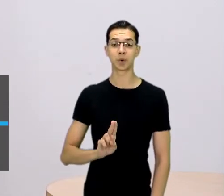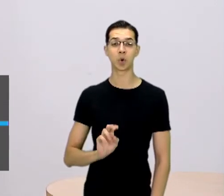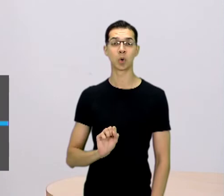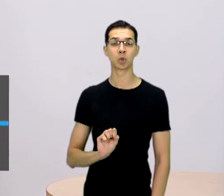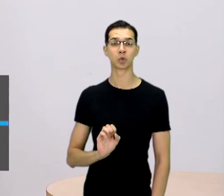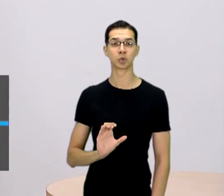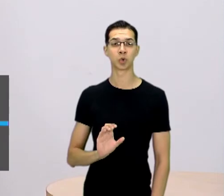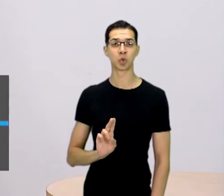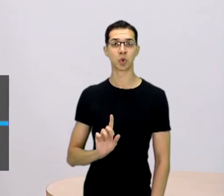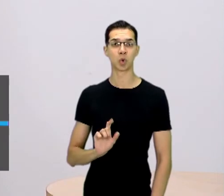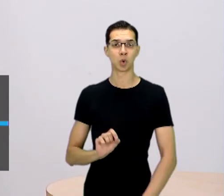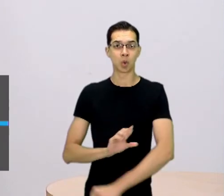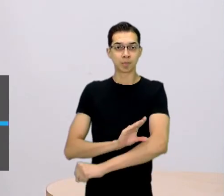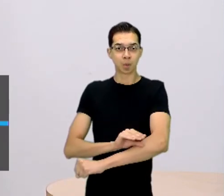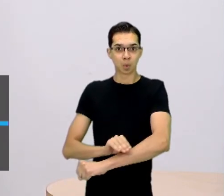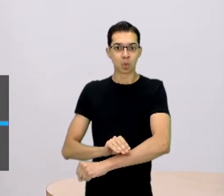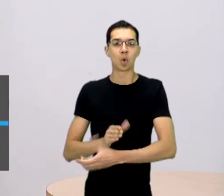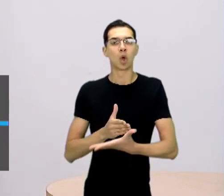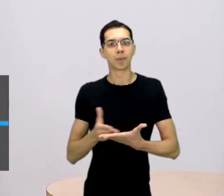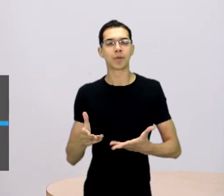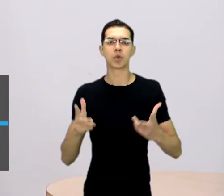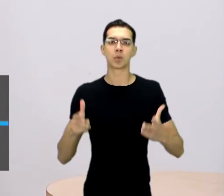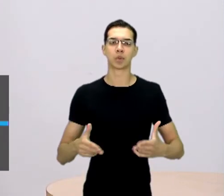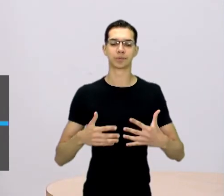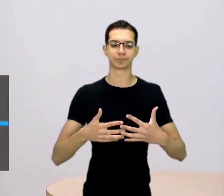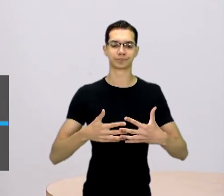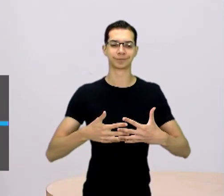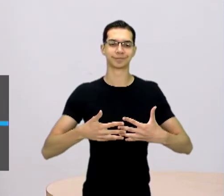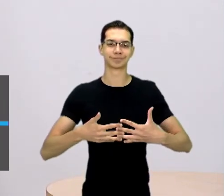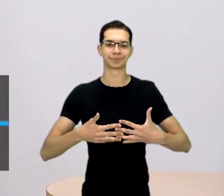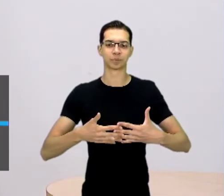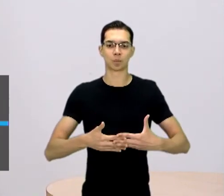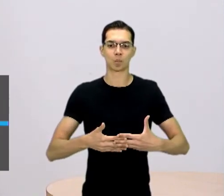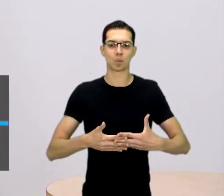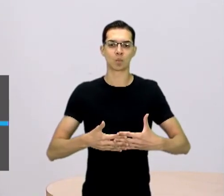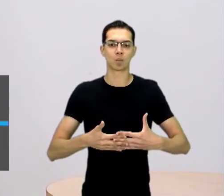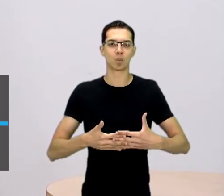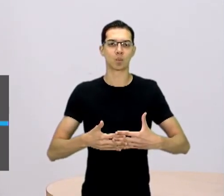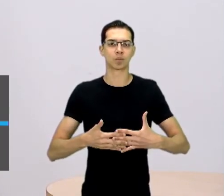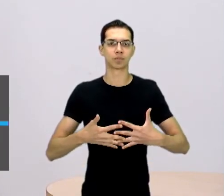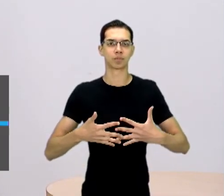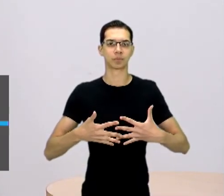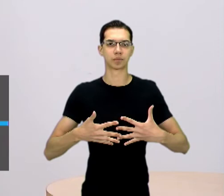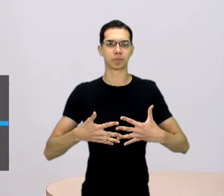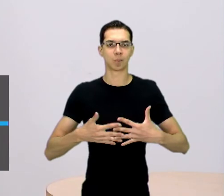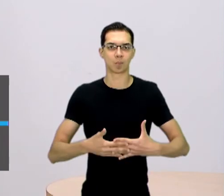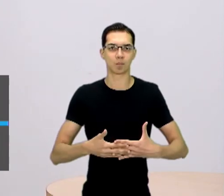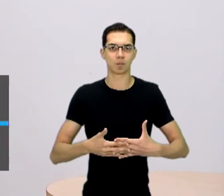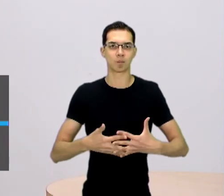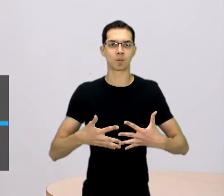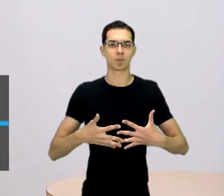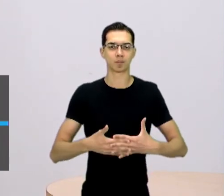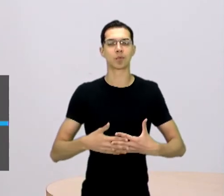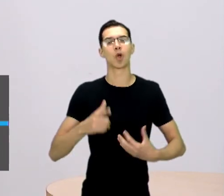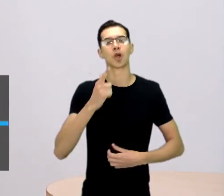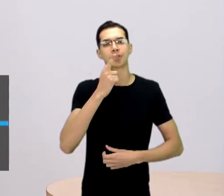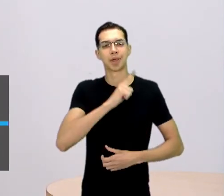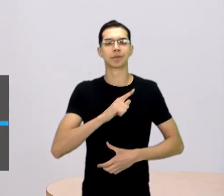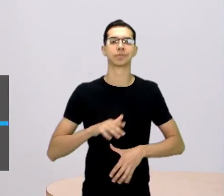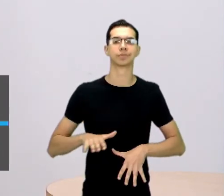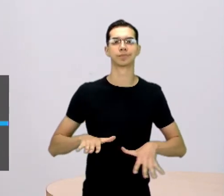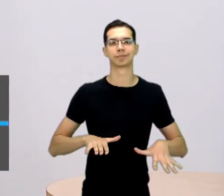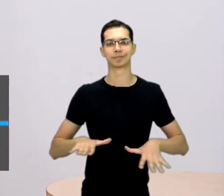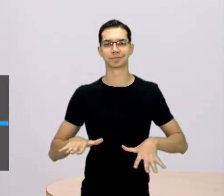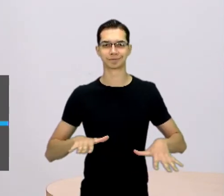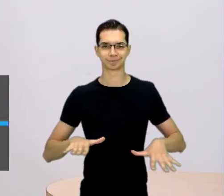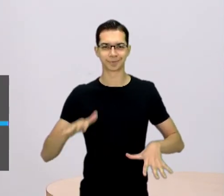de alongamento ou, né, ele vai encurtar, fazendo então com que aconteça a movimentação, fechou? Então, isso é o que a gente